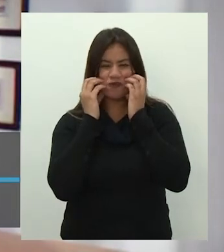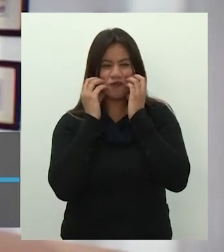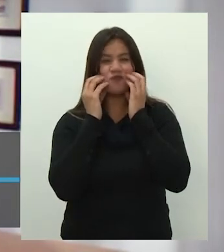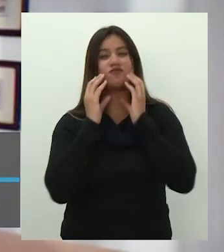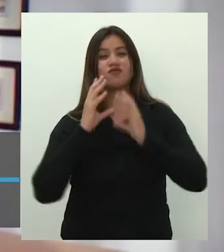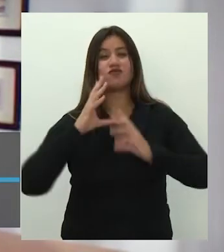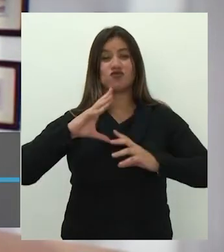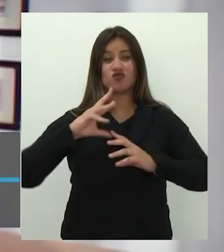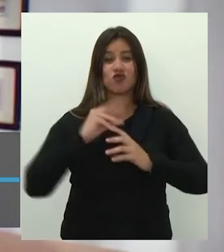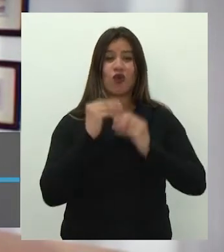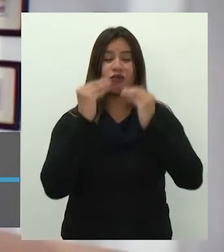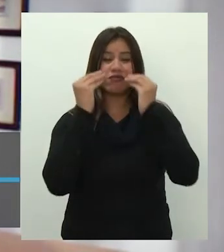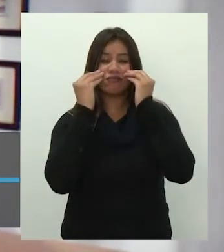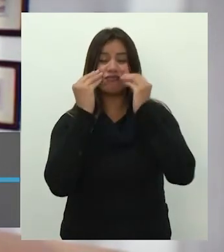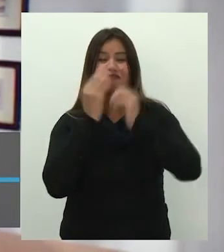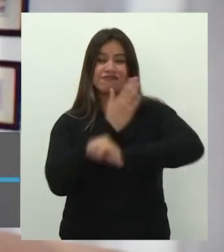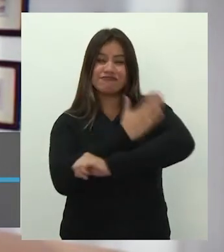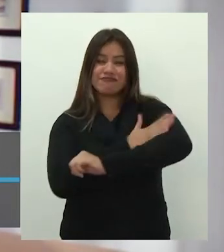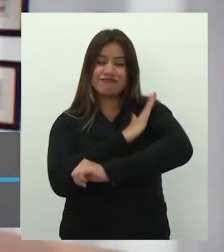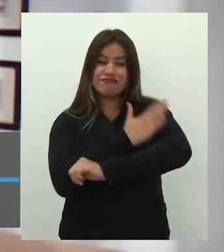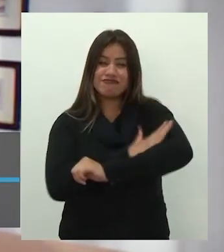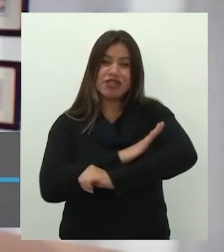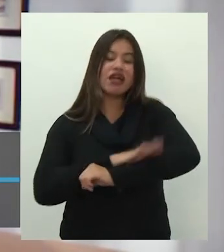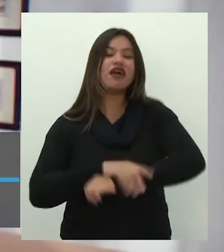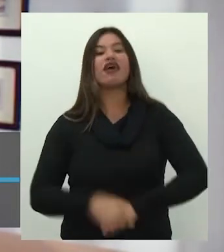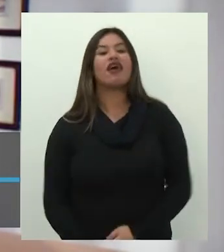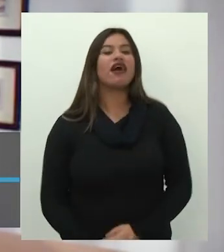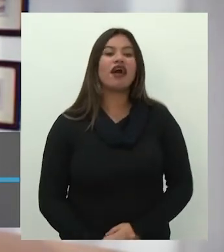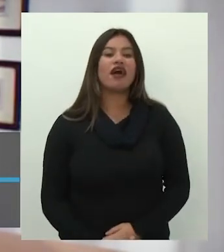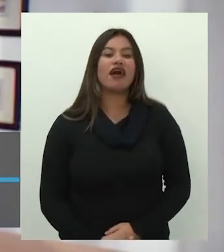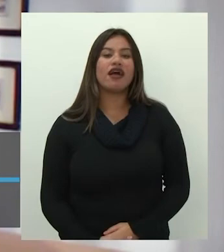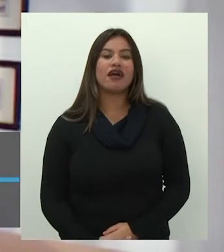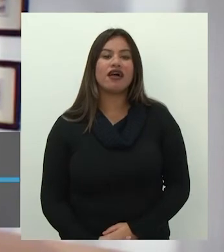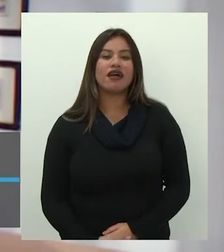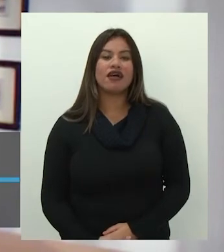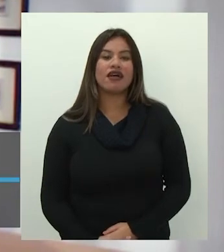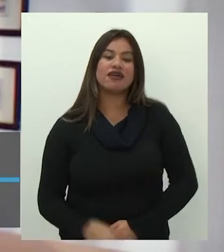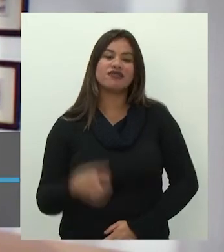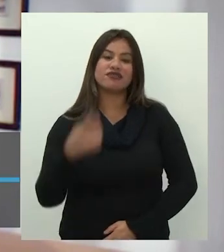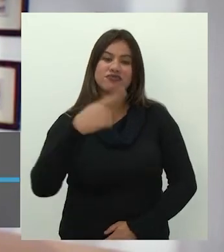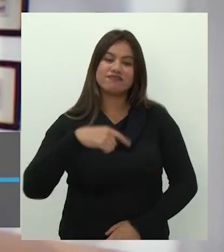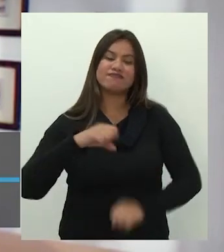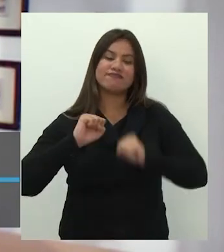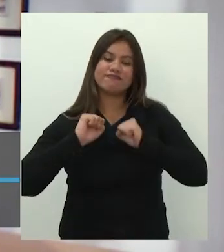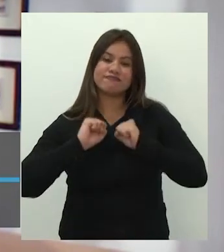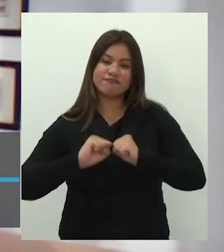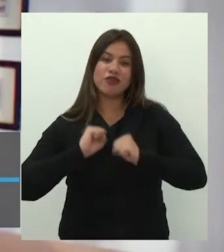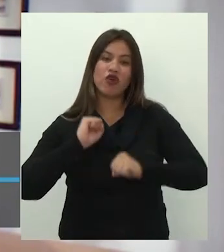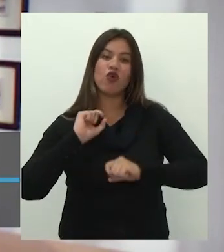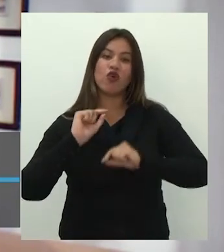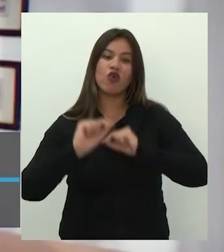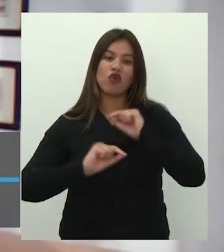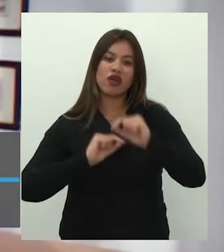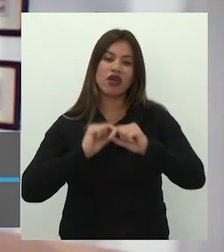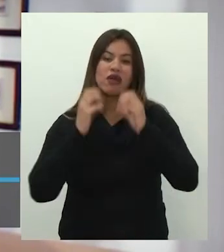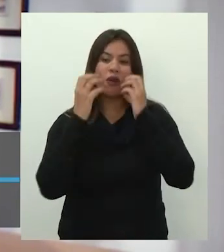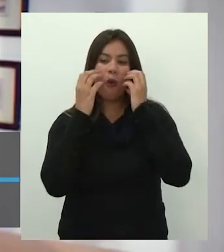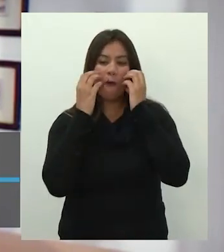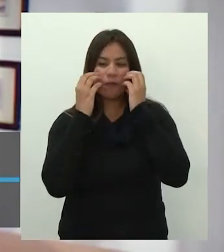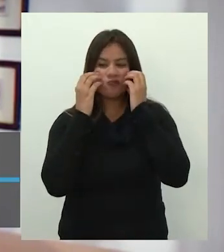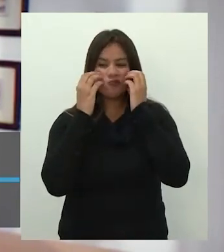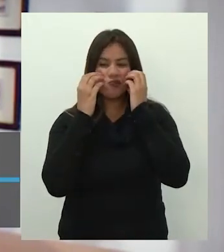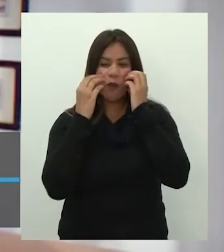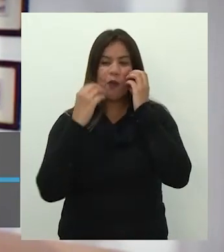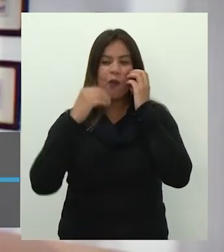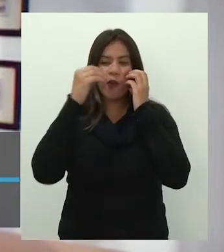musculatura bucal e da deglutição, nós tendemos a ficar com essa musculatura mais